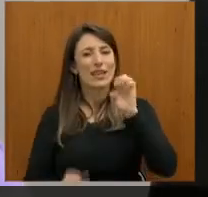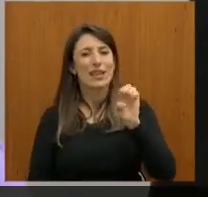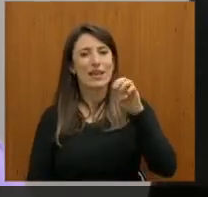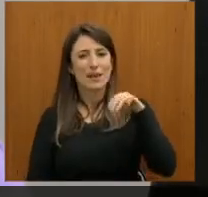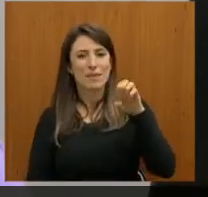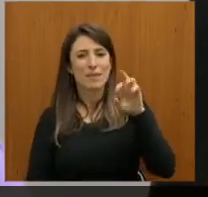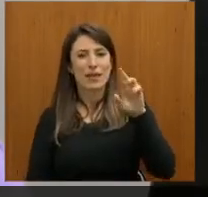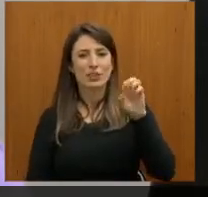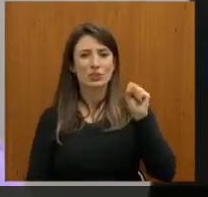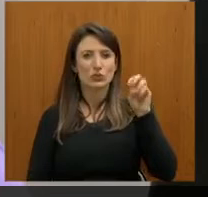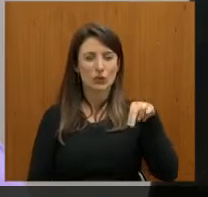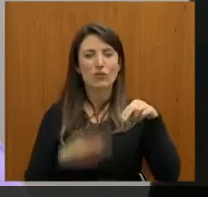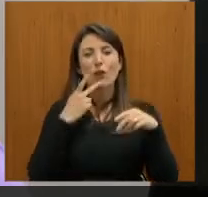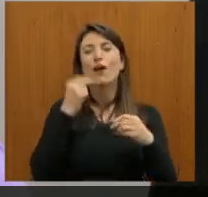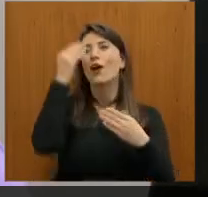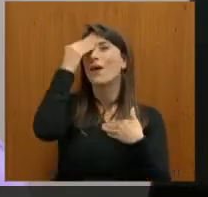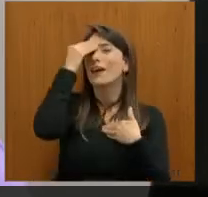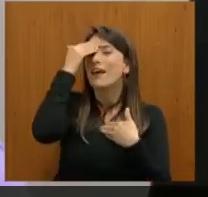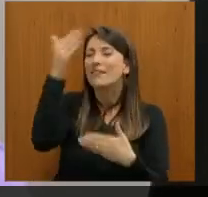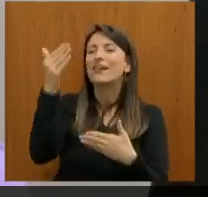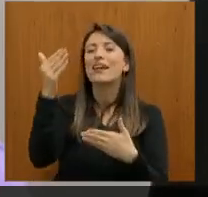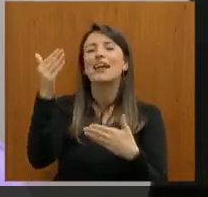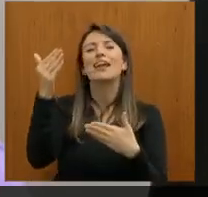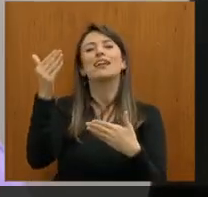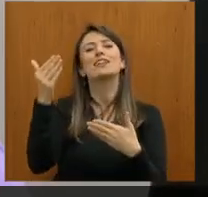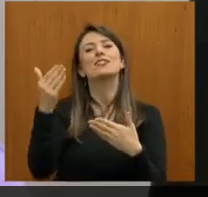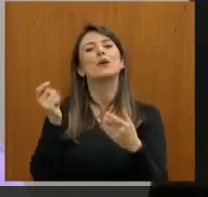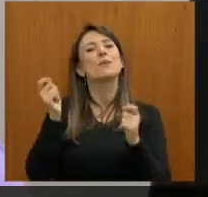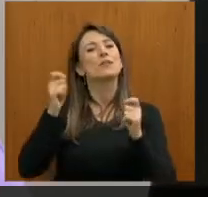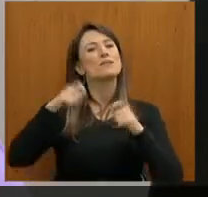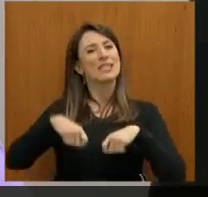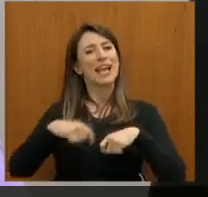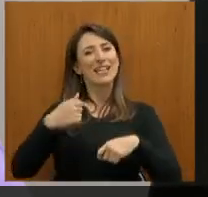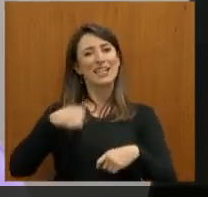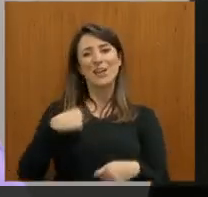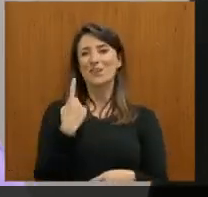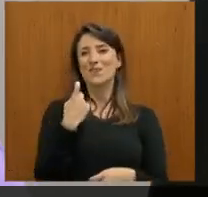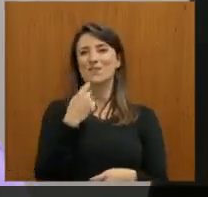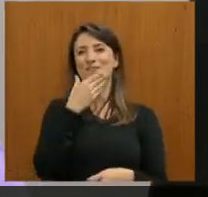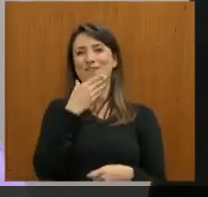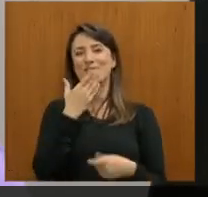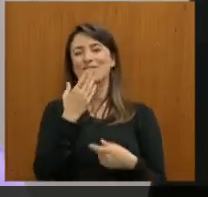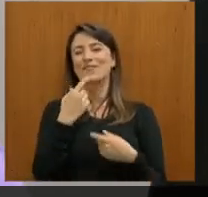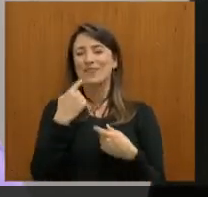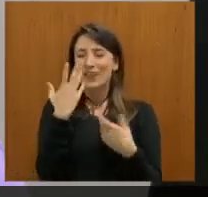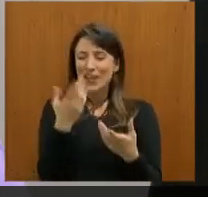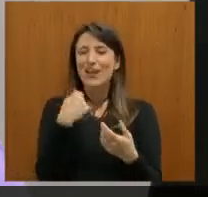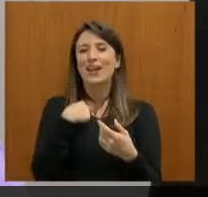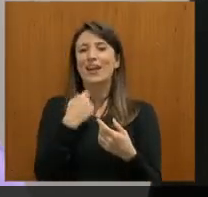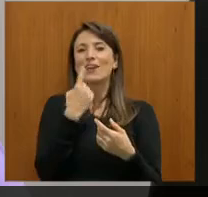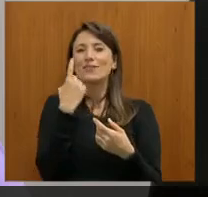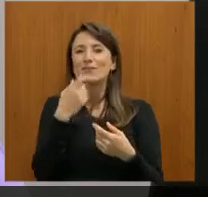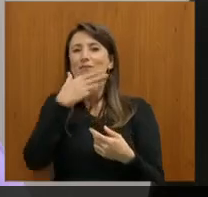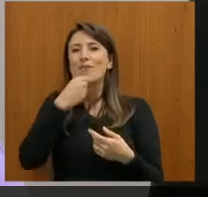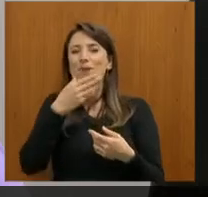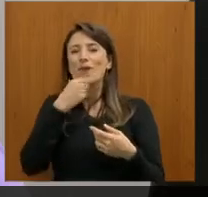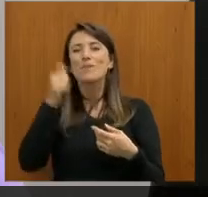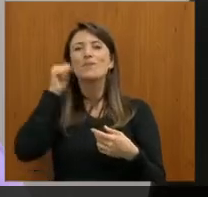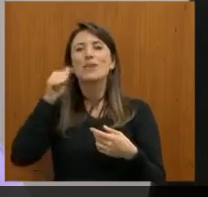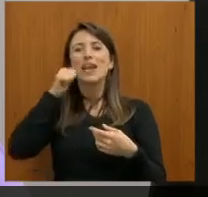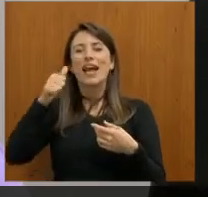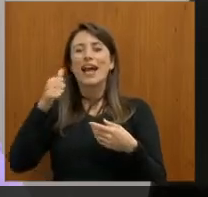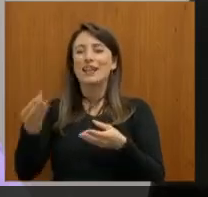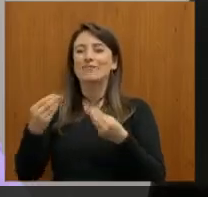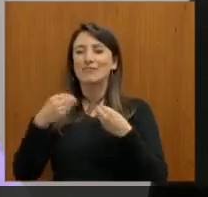dizendo aqui agradeço a possibilidade de ter sido um bendito fruto de uma mulher que me deu a vida em estar hoje